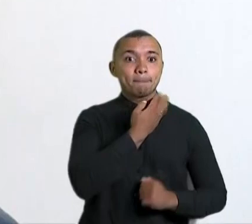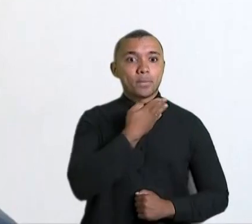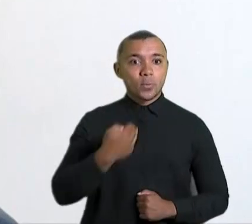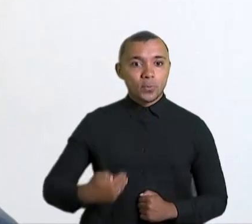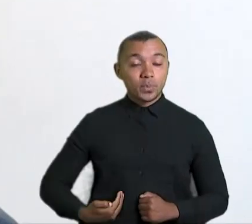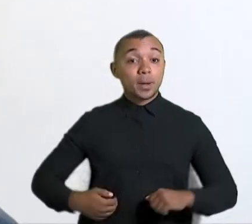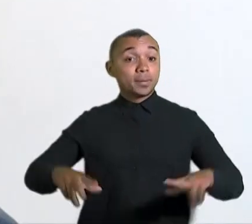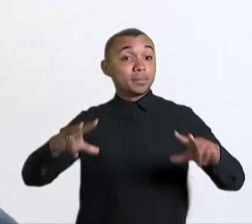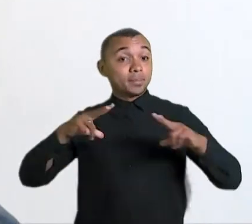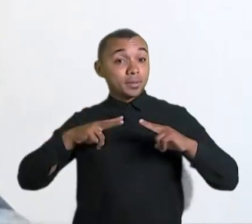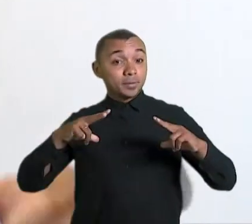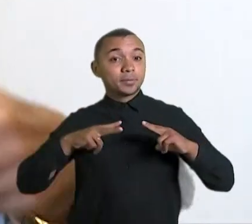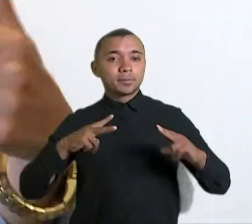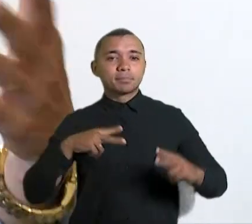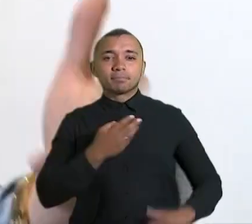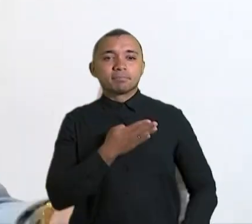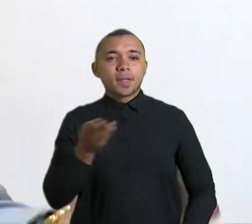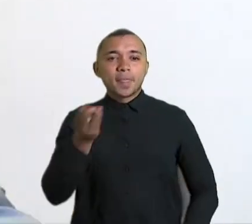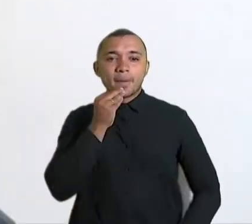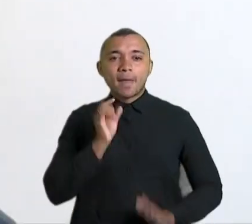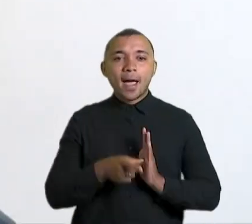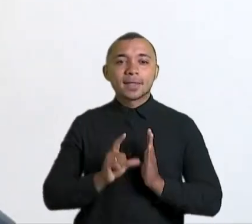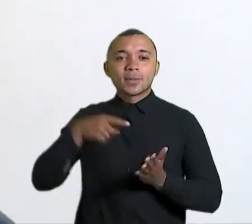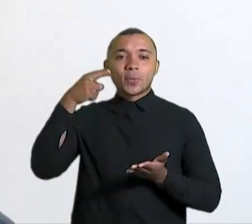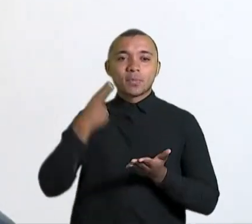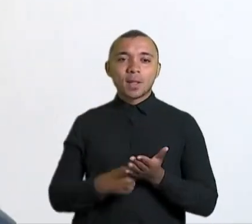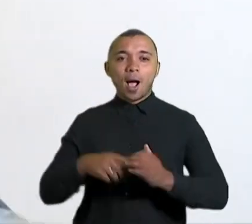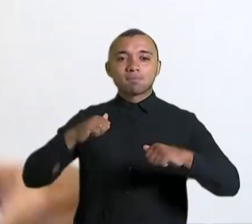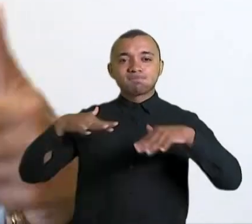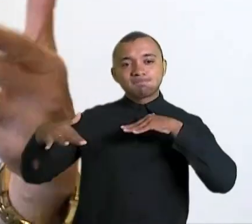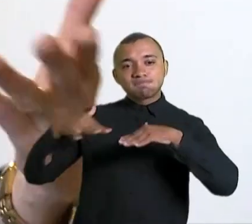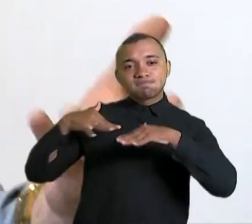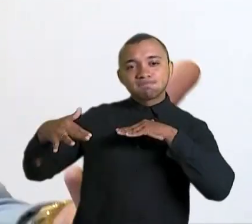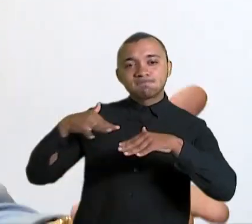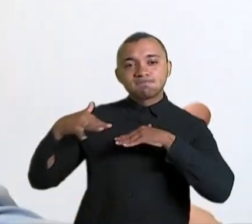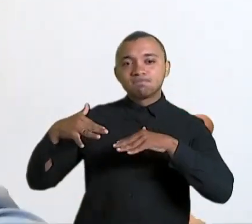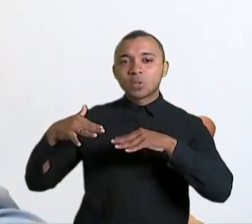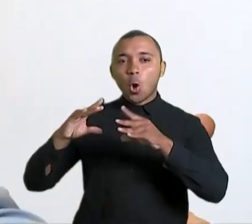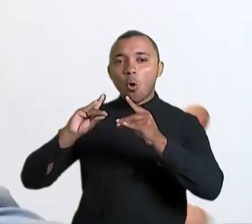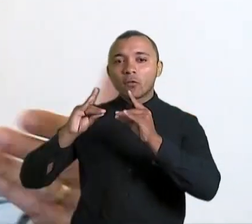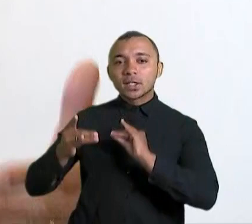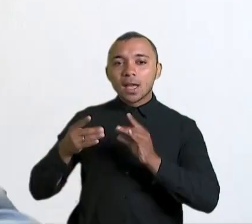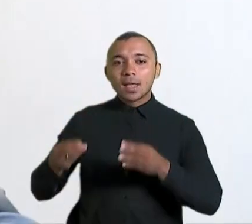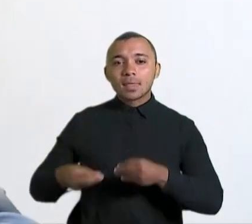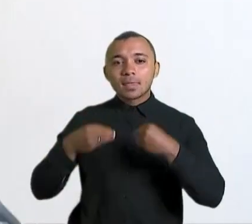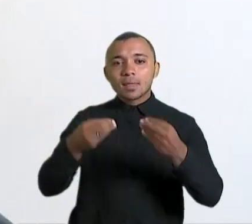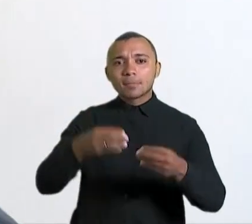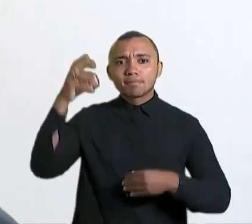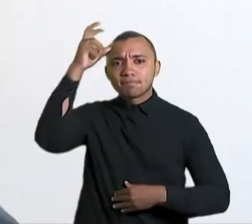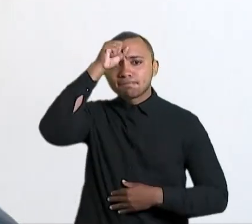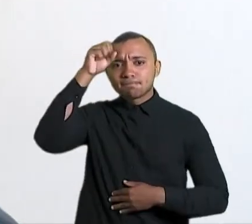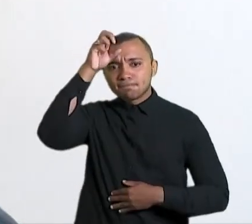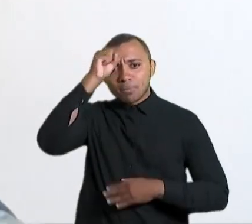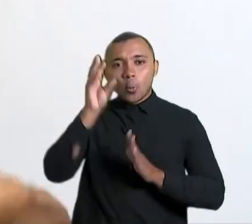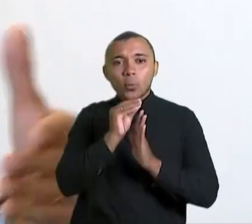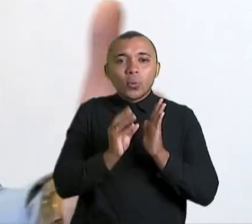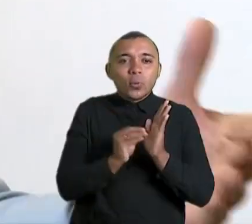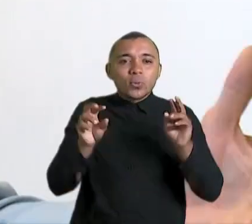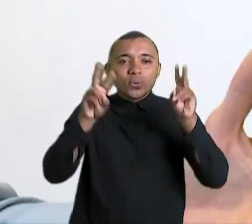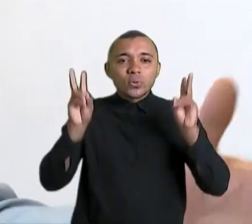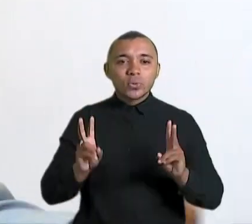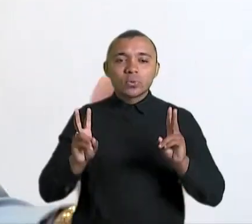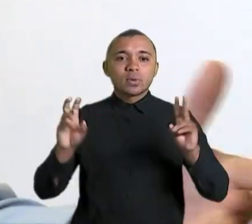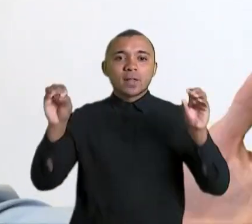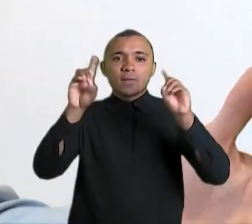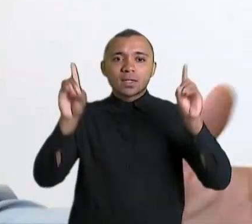particulares, fizessem dinâmicas, trouxessem esse conhecimento para essas crianças de que a sociedade ela tem uma